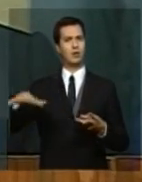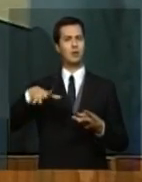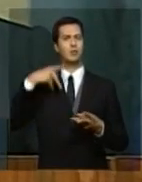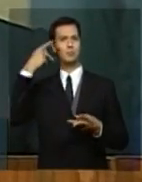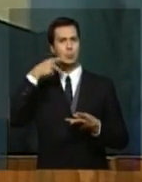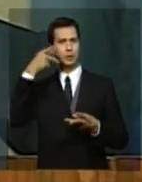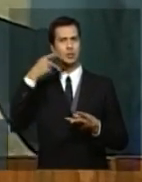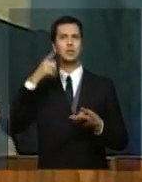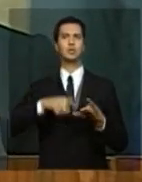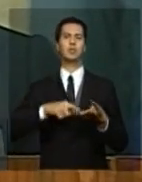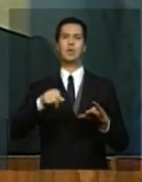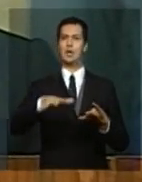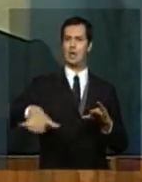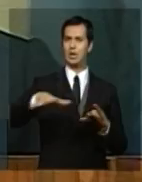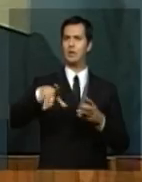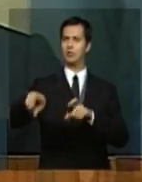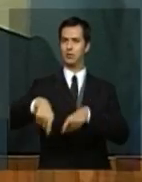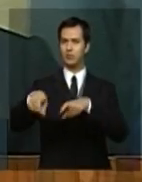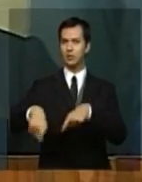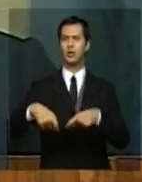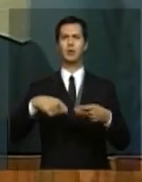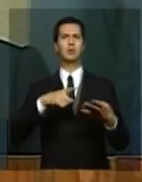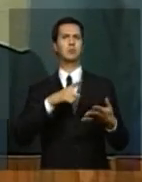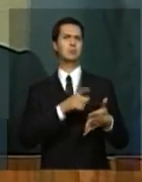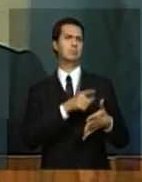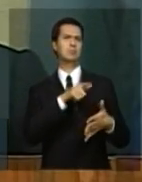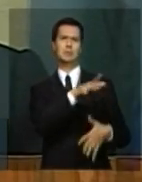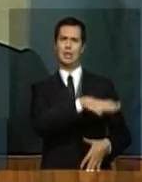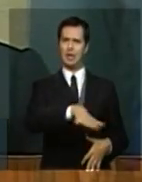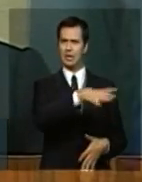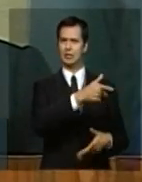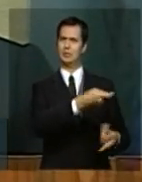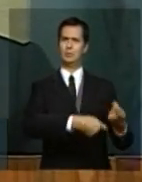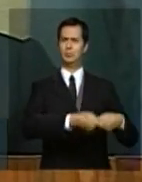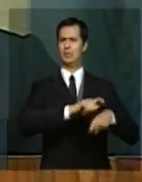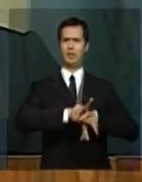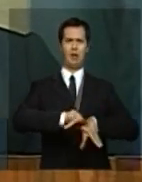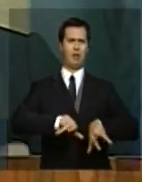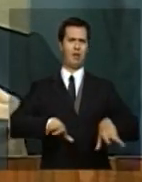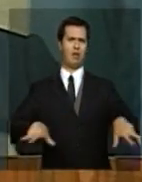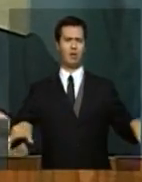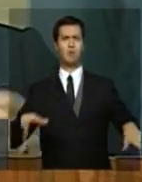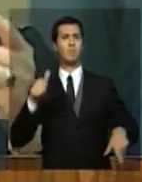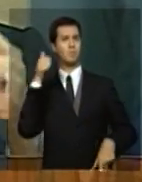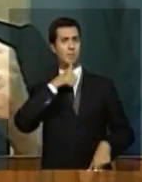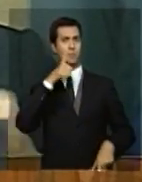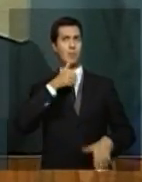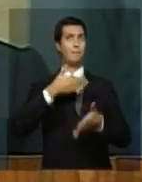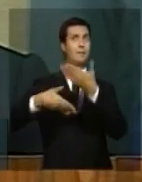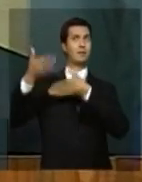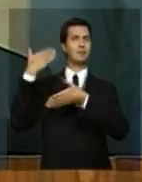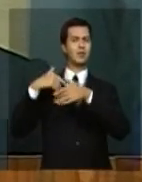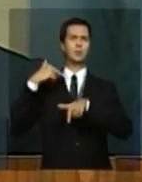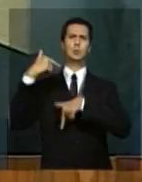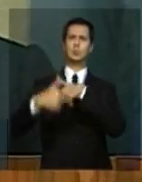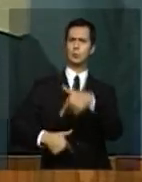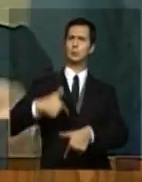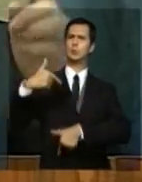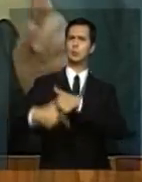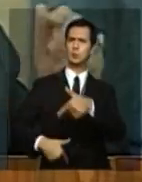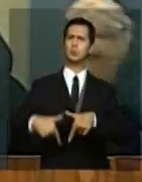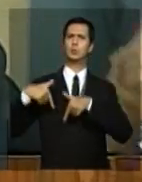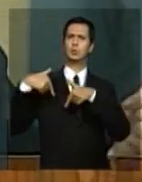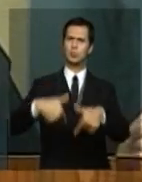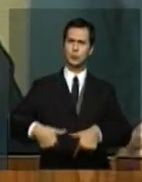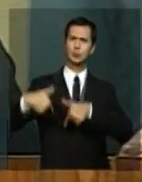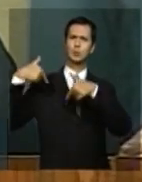político Lutaram bravamente para conseguir incluir na